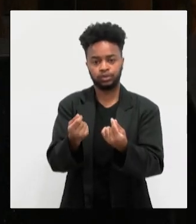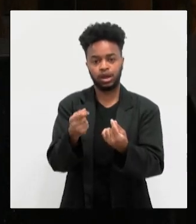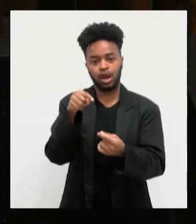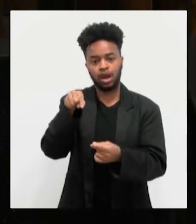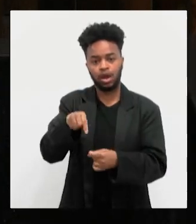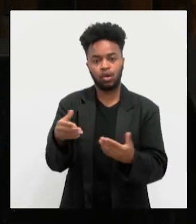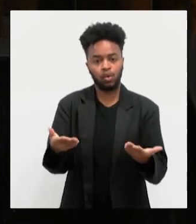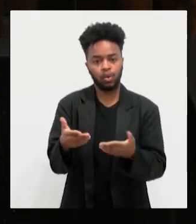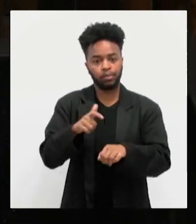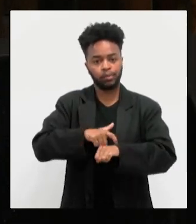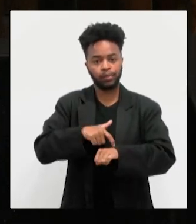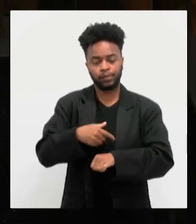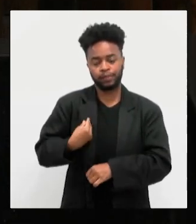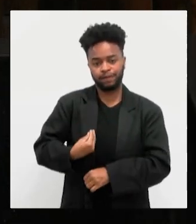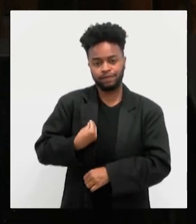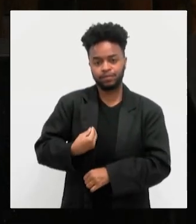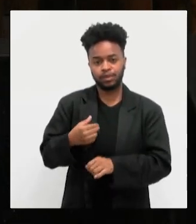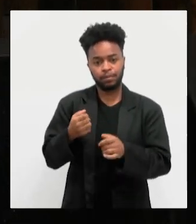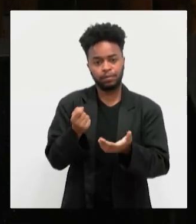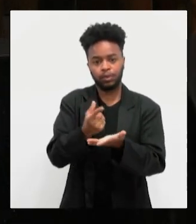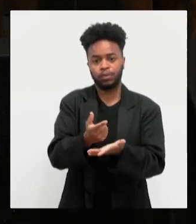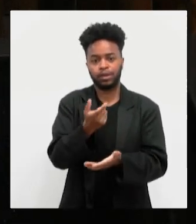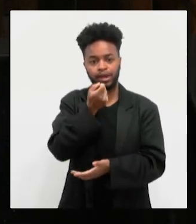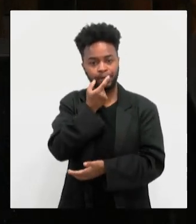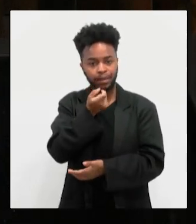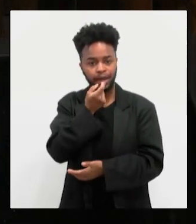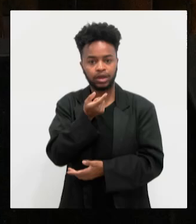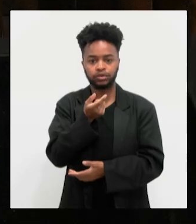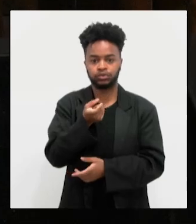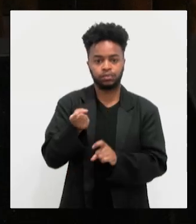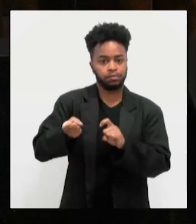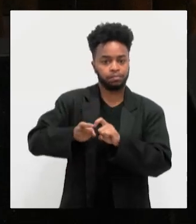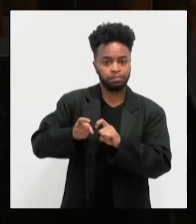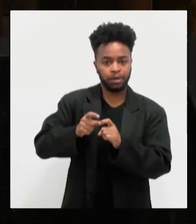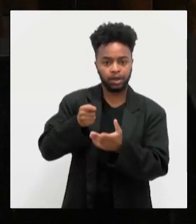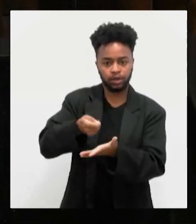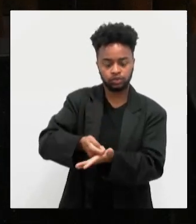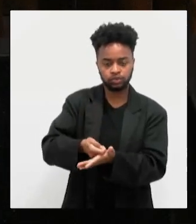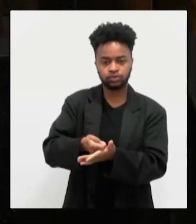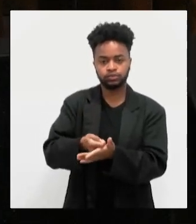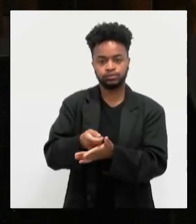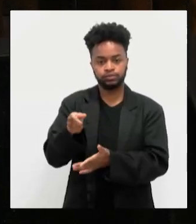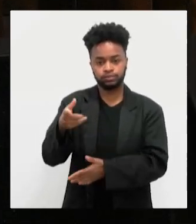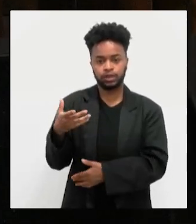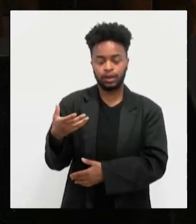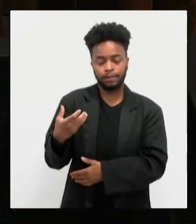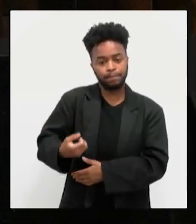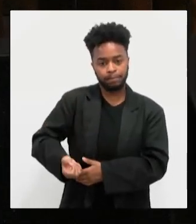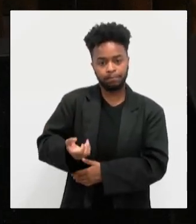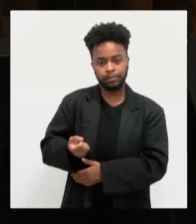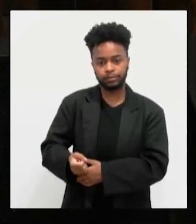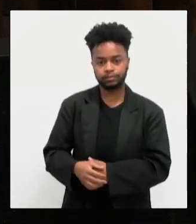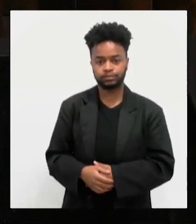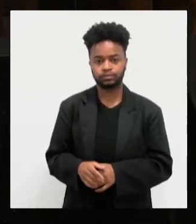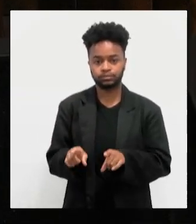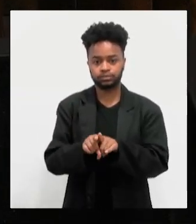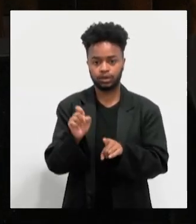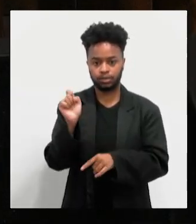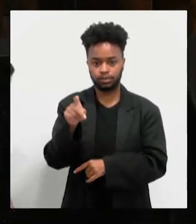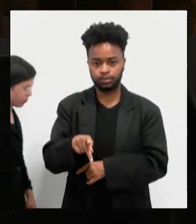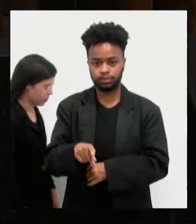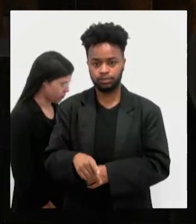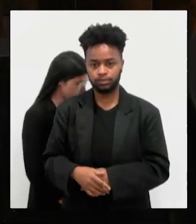da vida, em medicamentos, médicos, pensionistas e